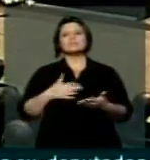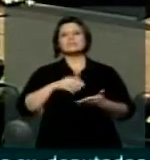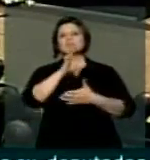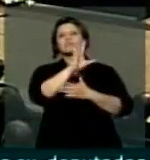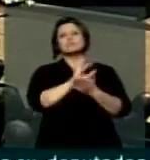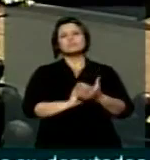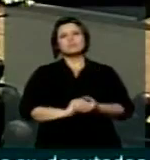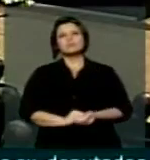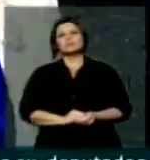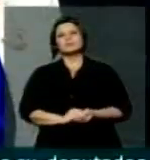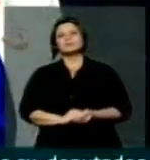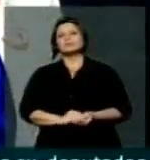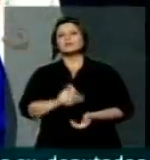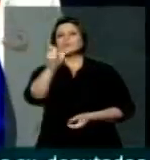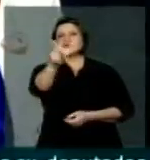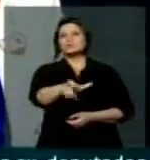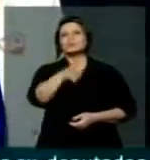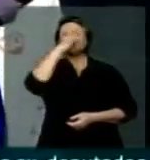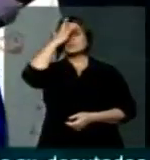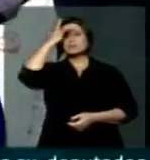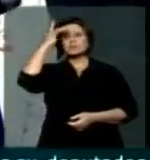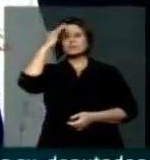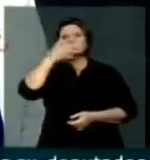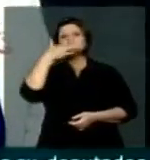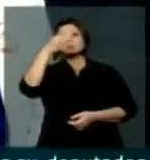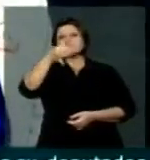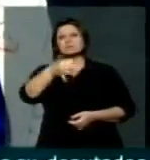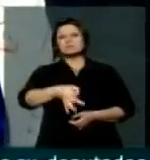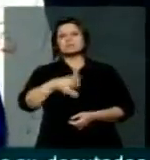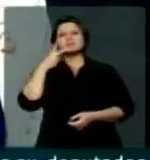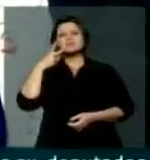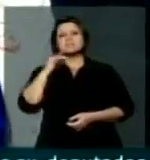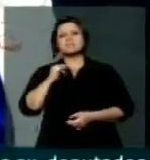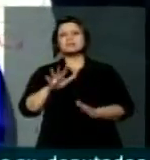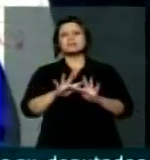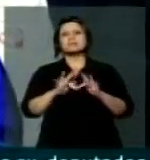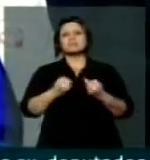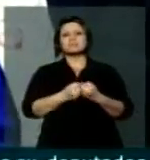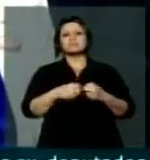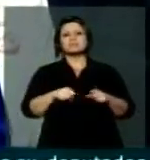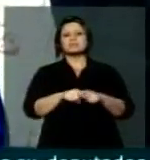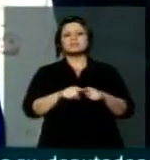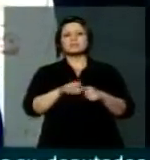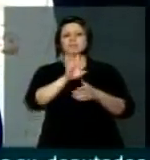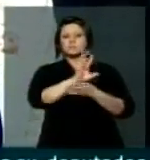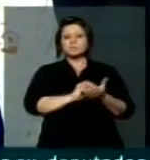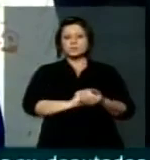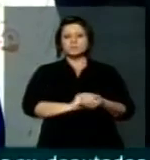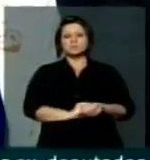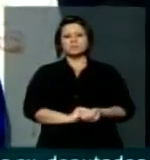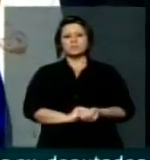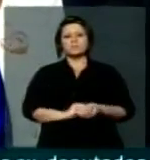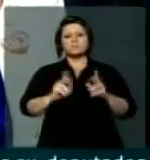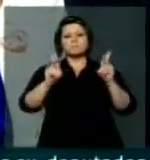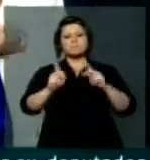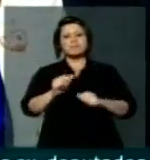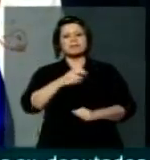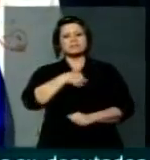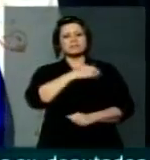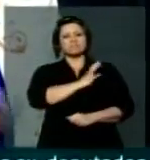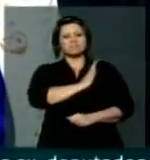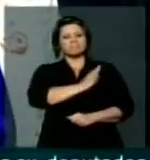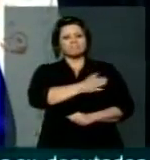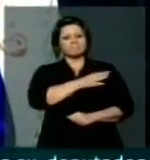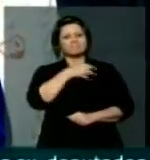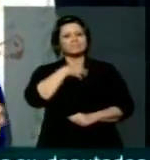seu exemplo de homem, de caráter, de pai de família que tenha deixado para todos nós. Paz no coração, porque